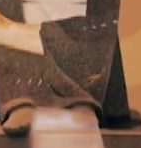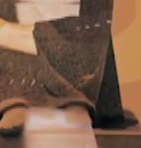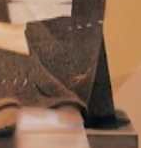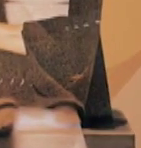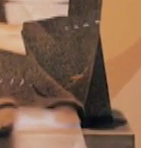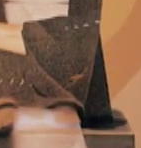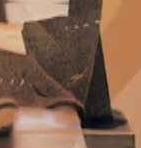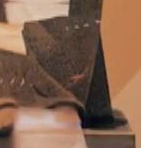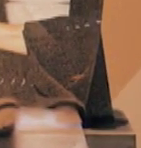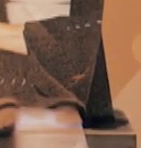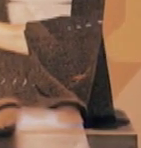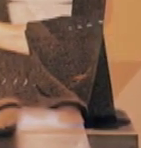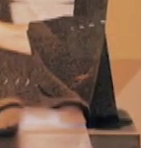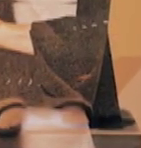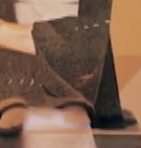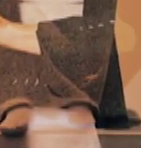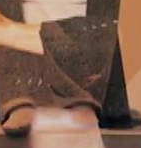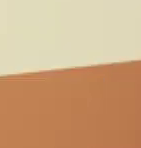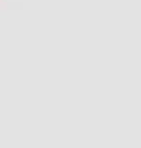E aí